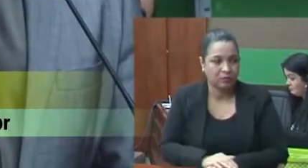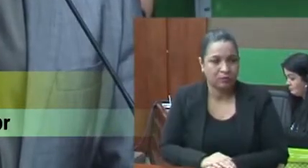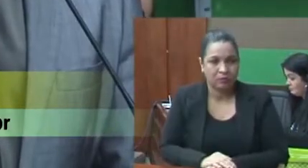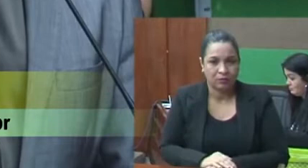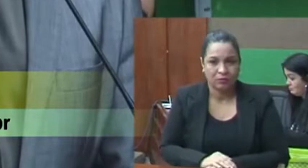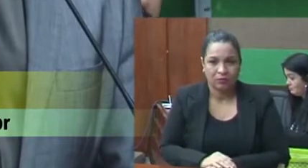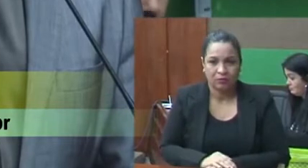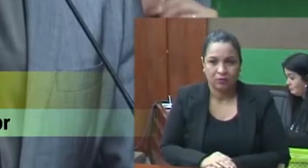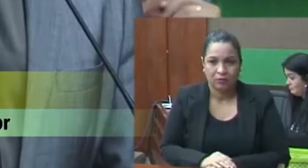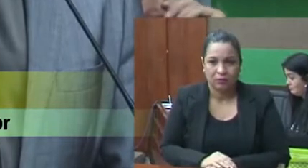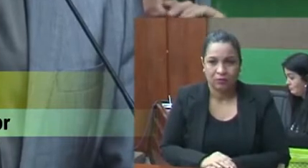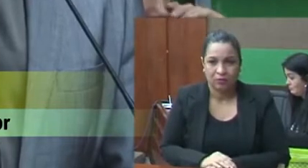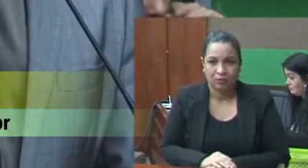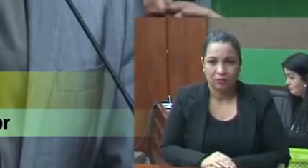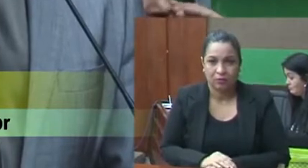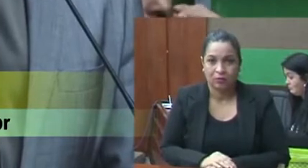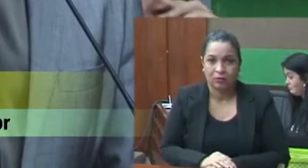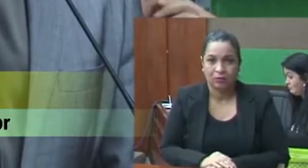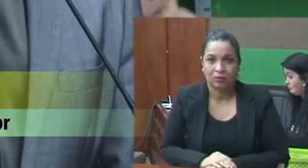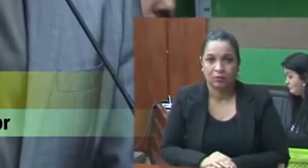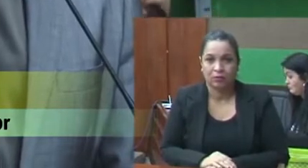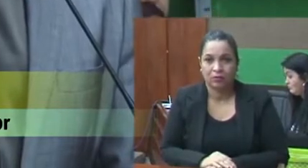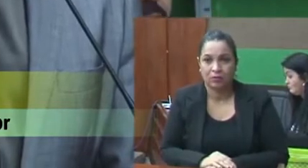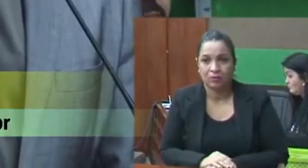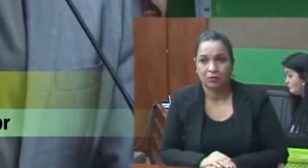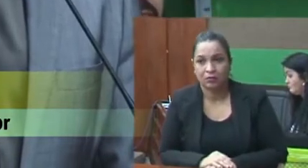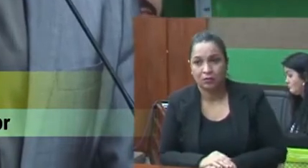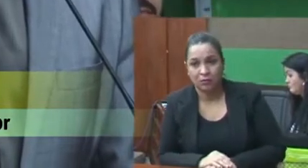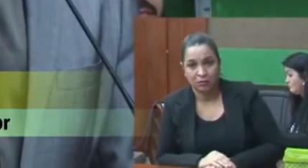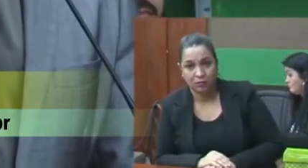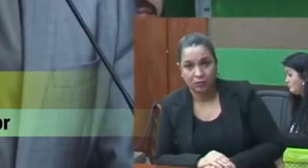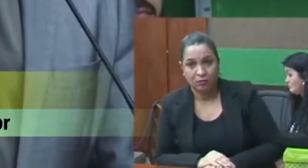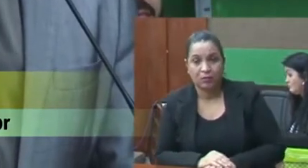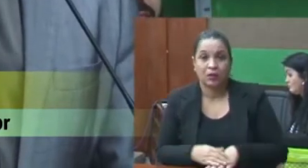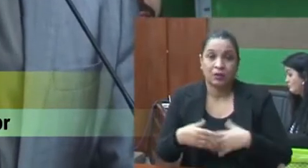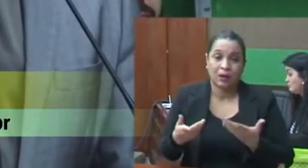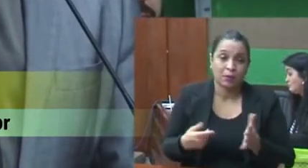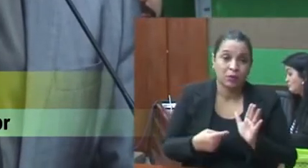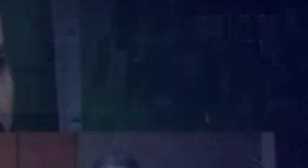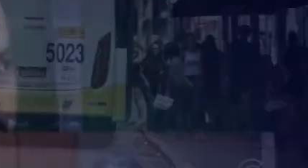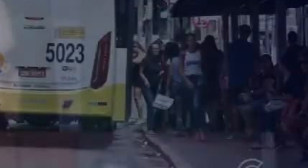Não está mostrando que o prefeito administra bem. Está mostrando que ele executa TACs.